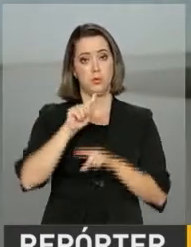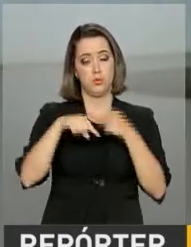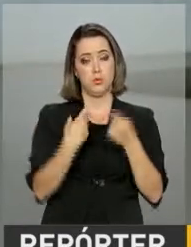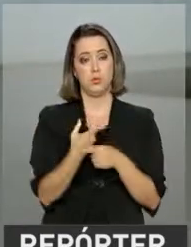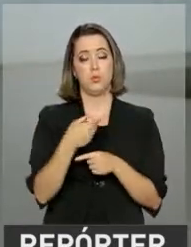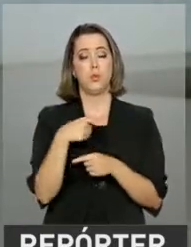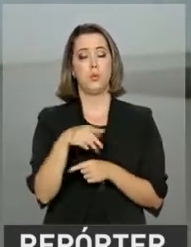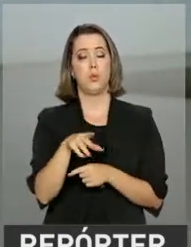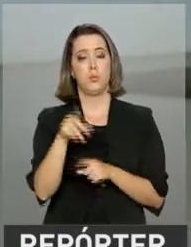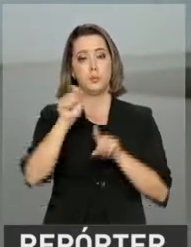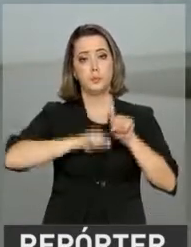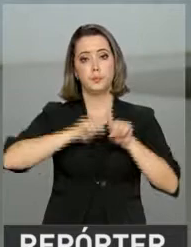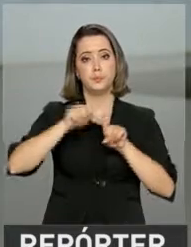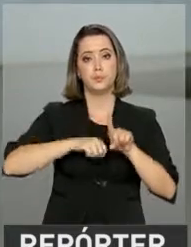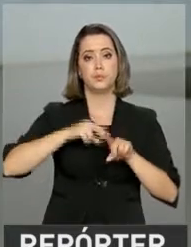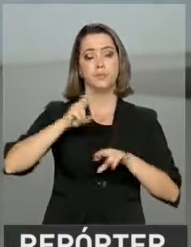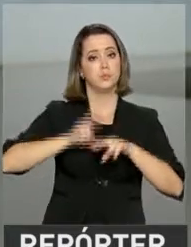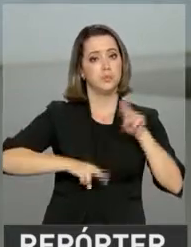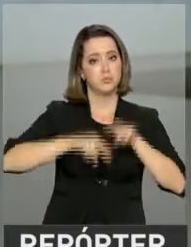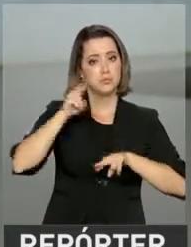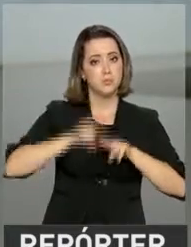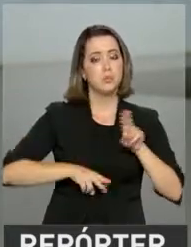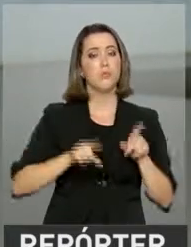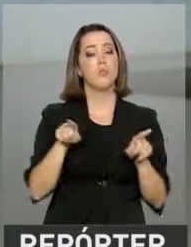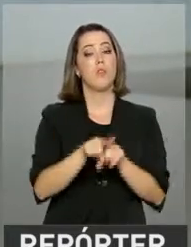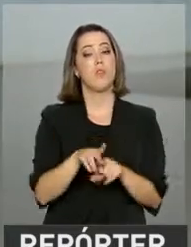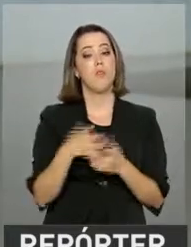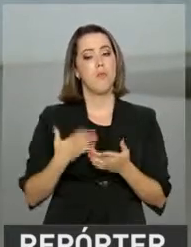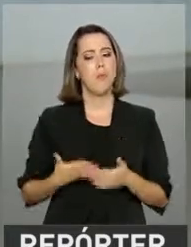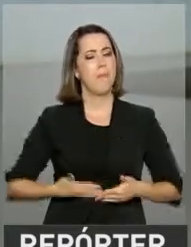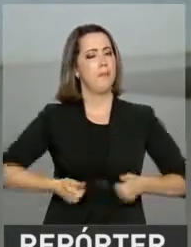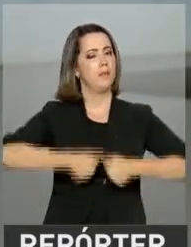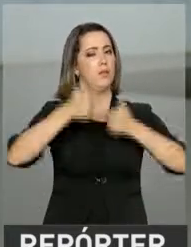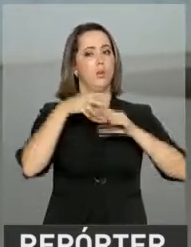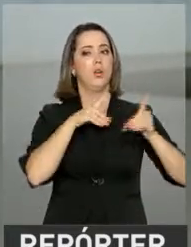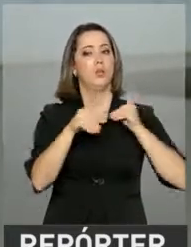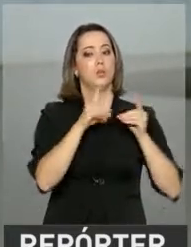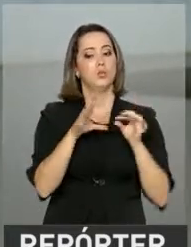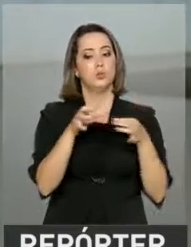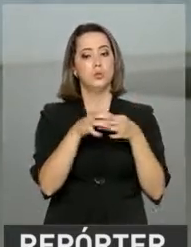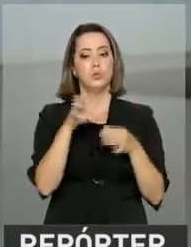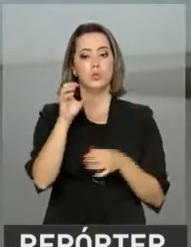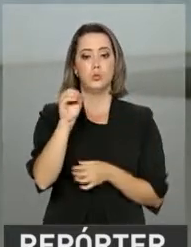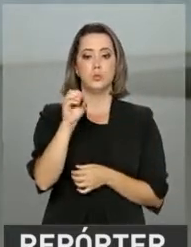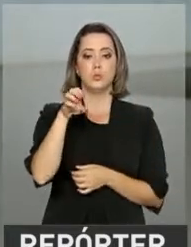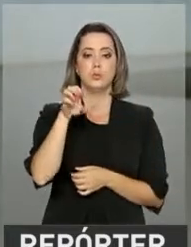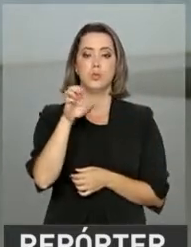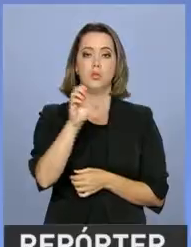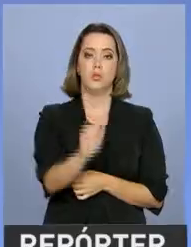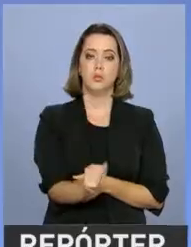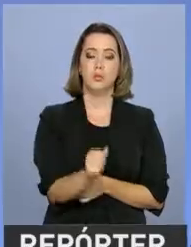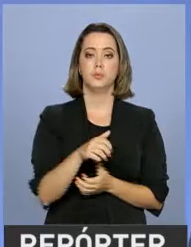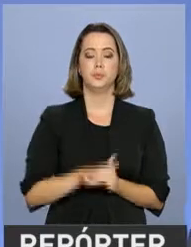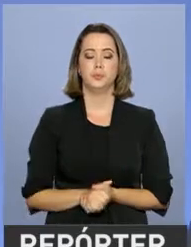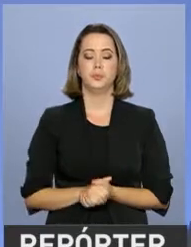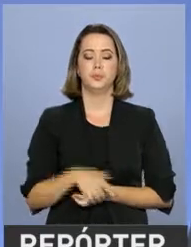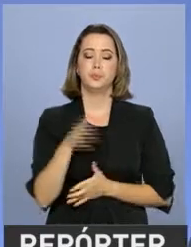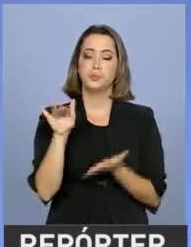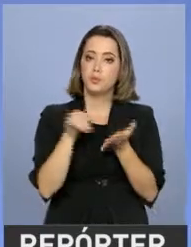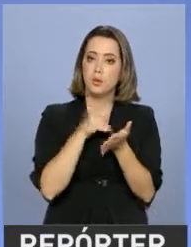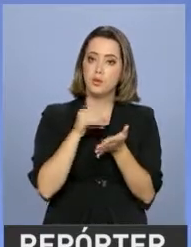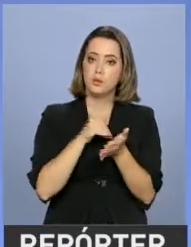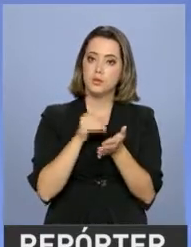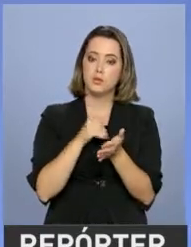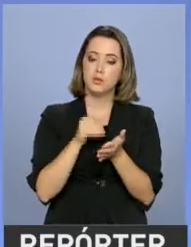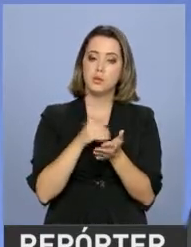de junho a idéia é fortalecer o diálogo entre os membros da organização para fazer um trabalho de forma coordenada o secretário geral